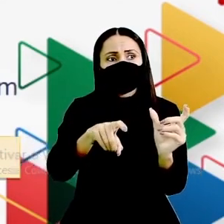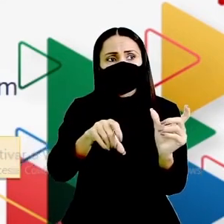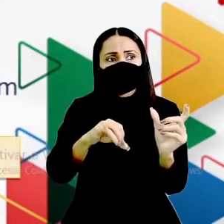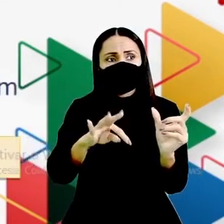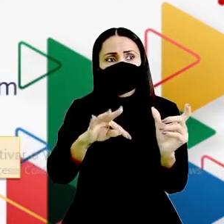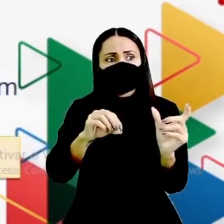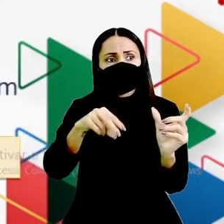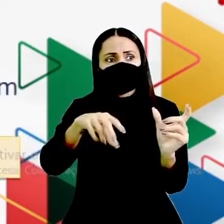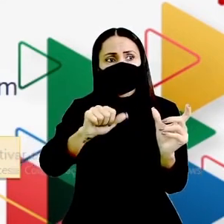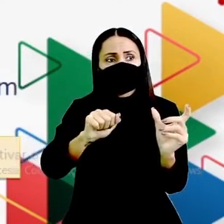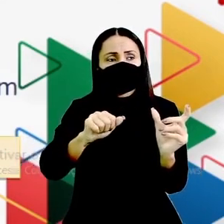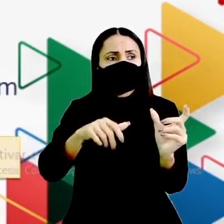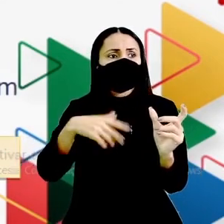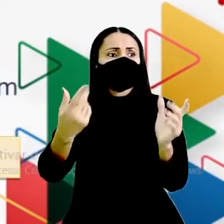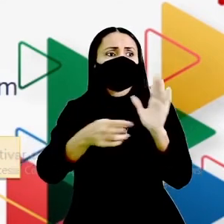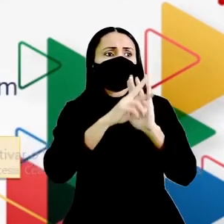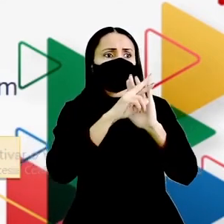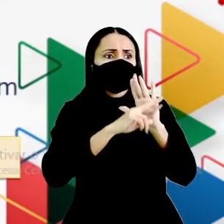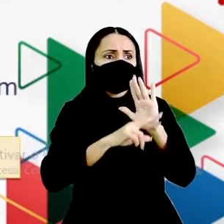dos ditongos, né?